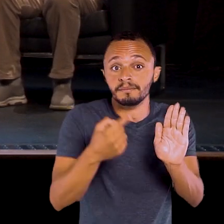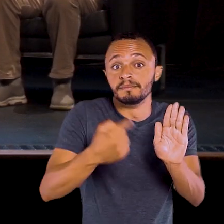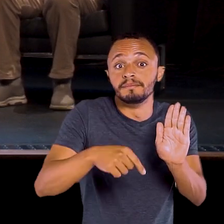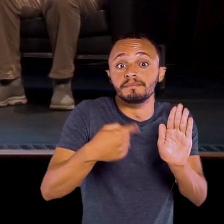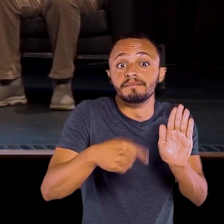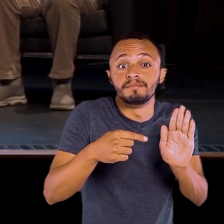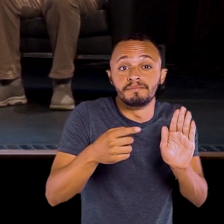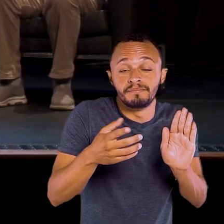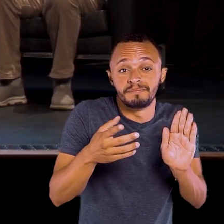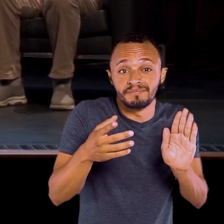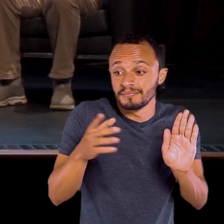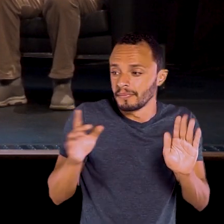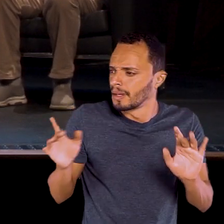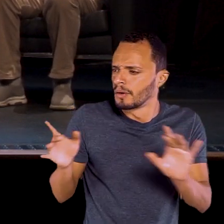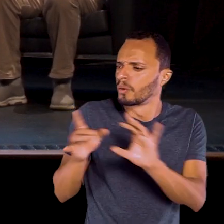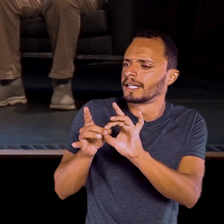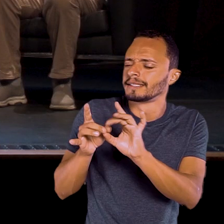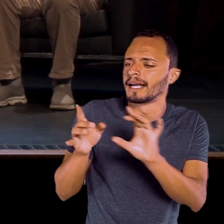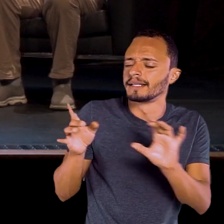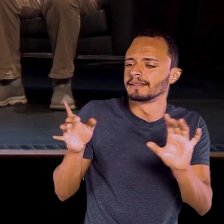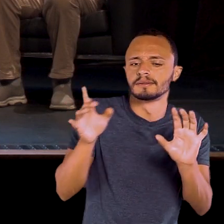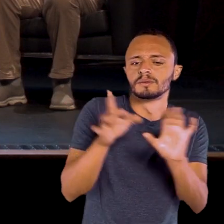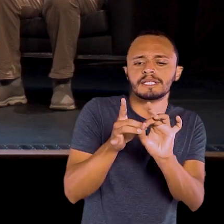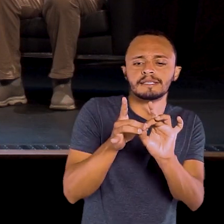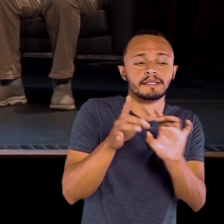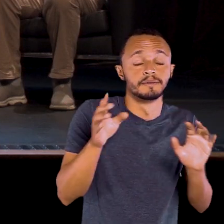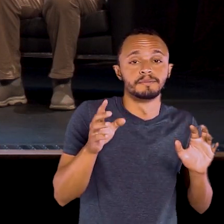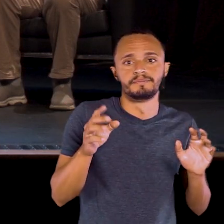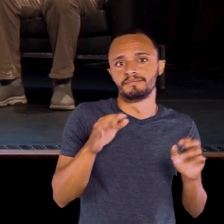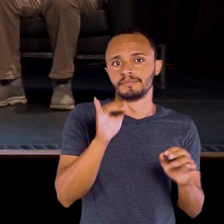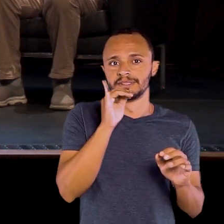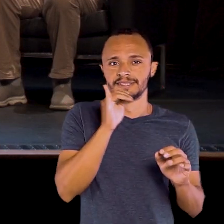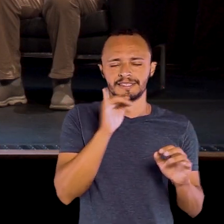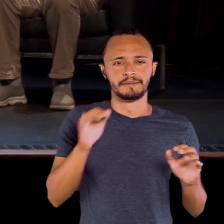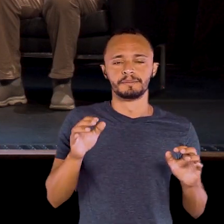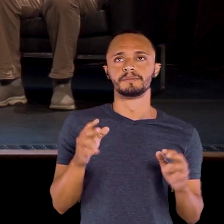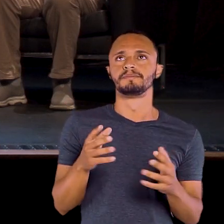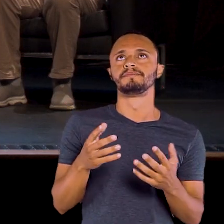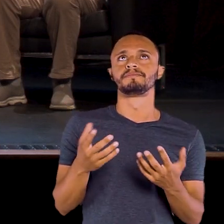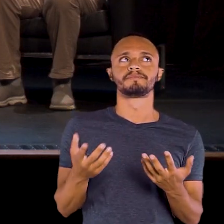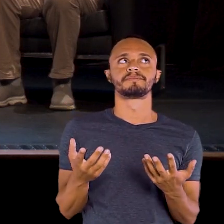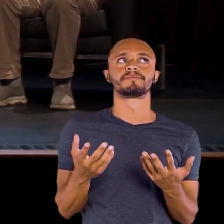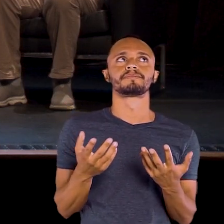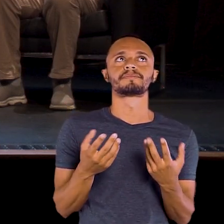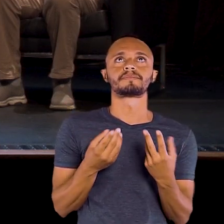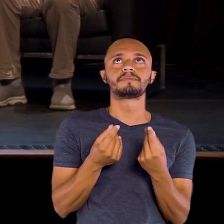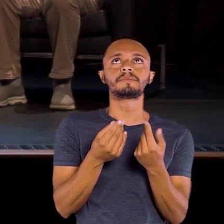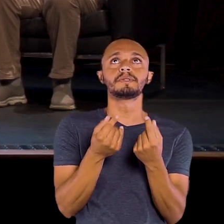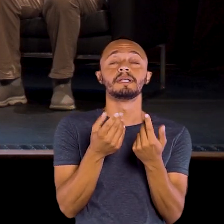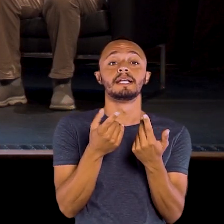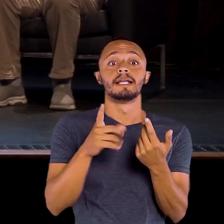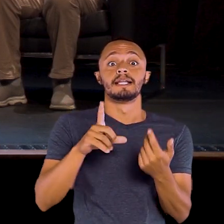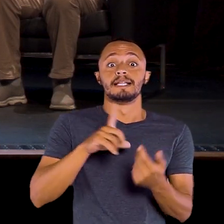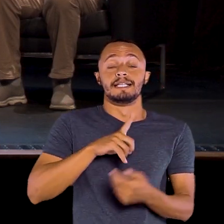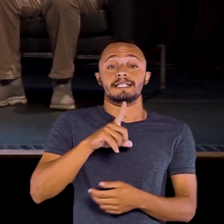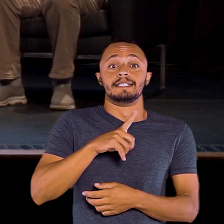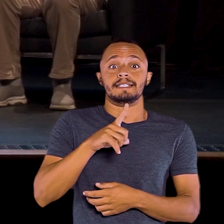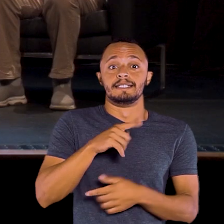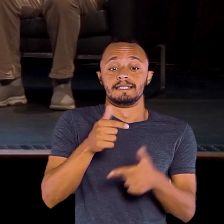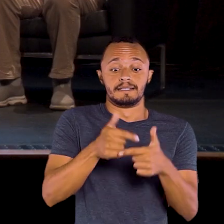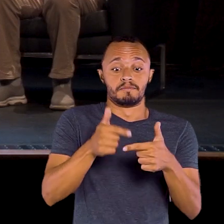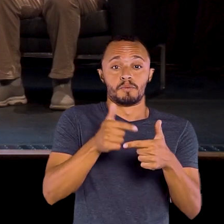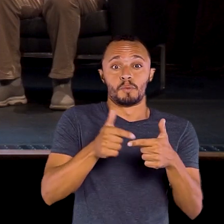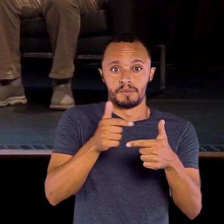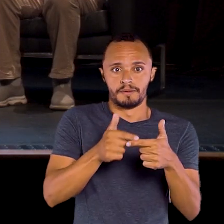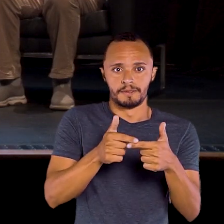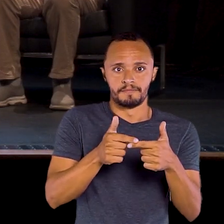aqui, né? Se a gente se sente tão conectado com determinadas coisas que estão aqui, é porque a gente ainda precisa transformar. E é isso que eu acho